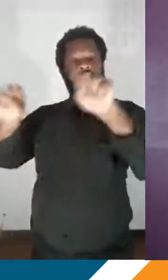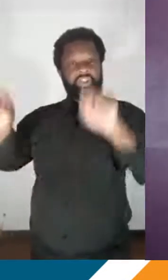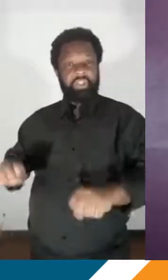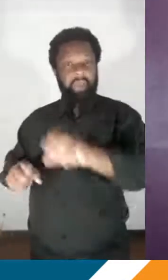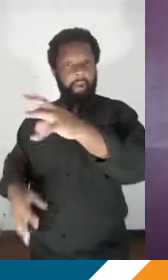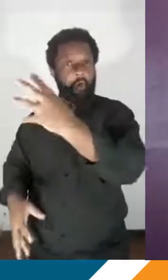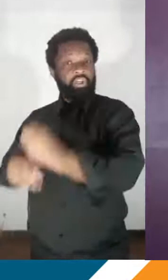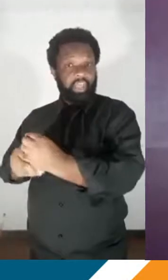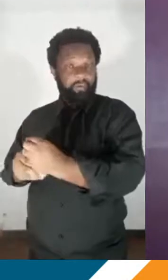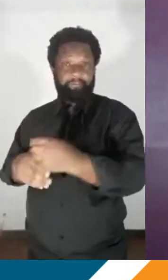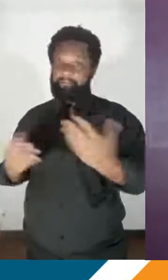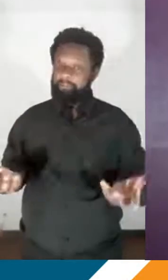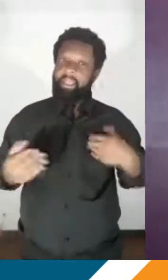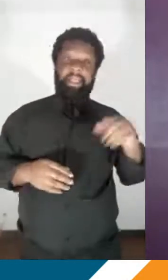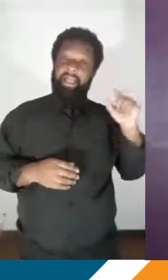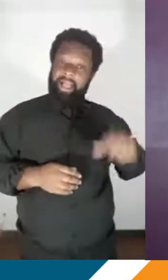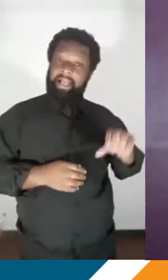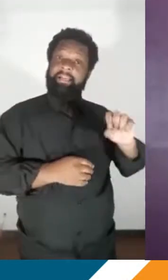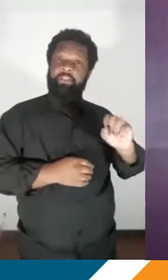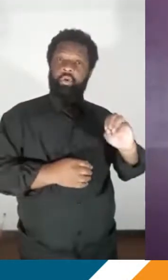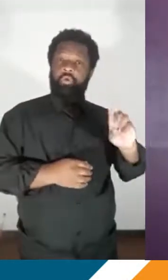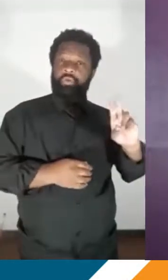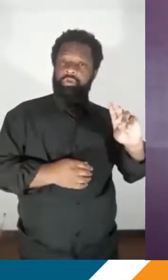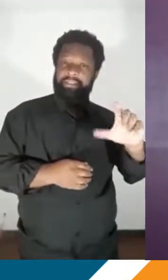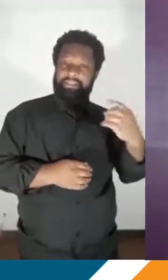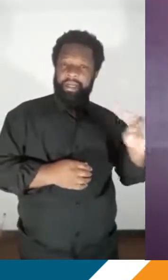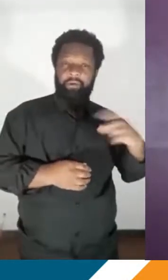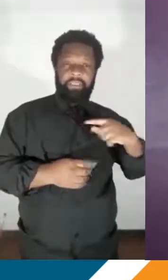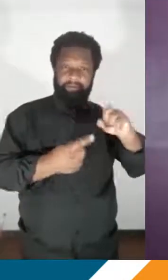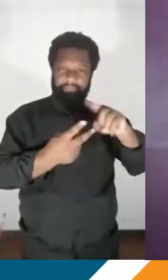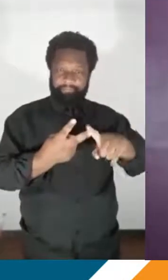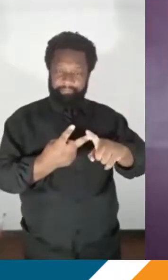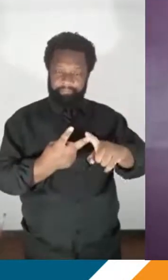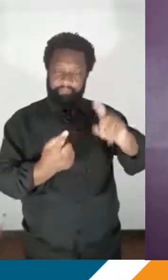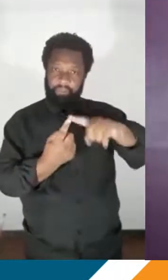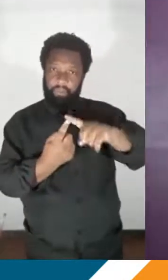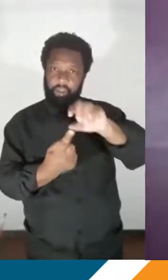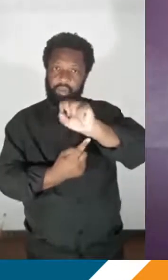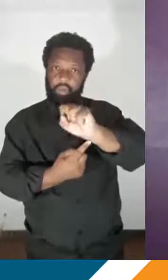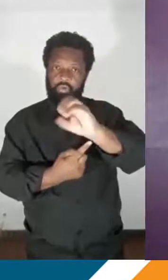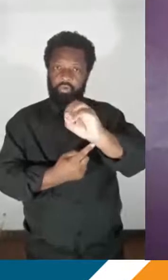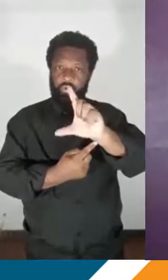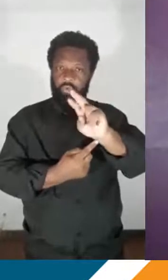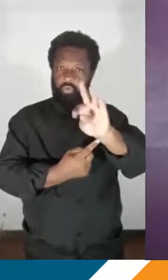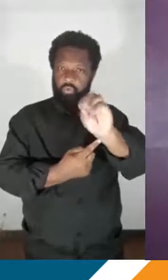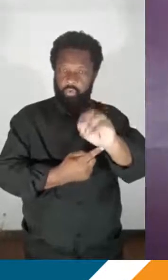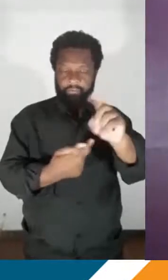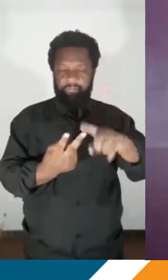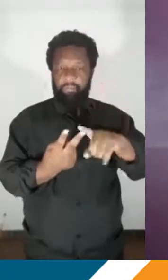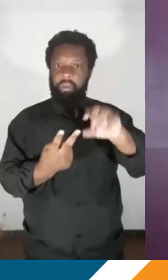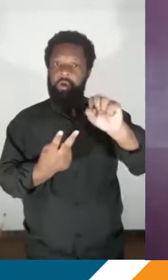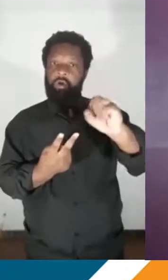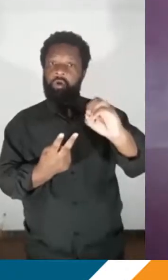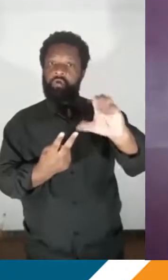gera um sistema homogêneo, tá? E a solução ela é composta por soluto e pelo